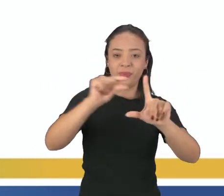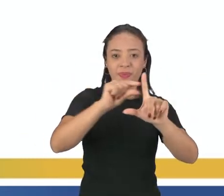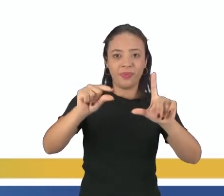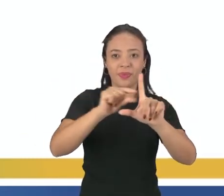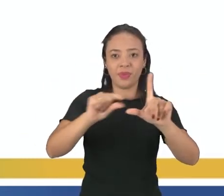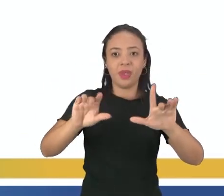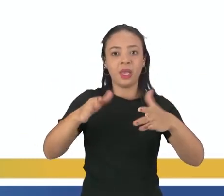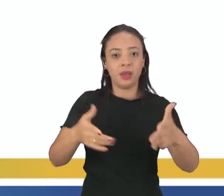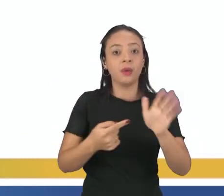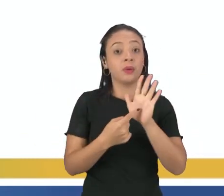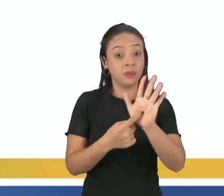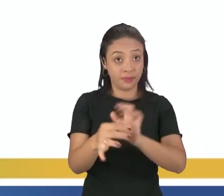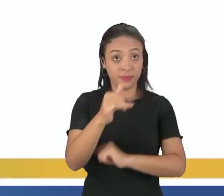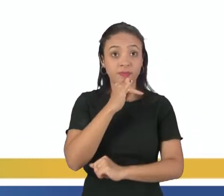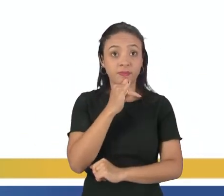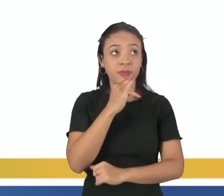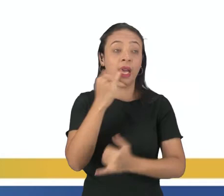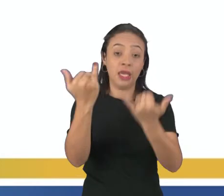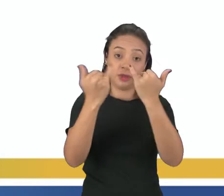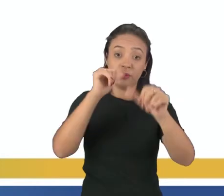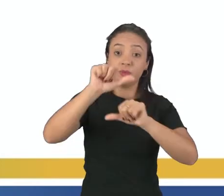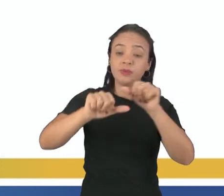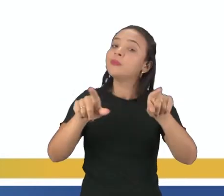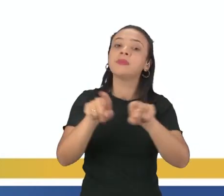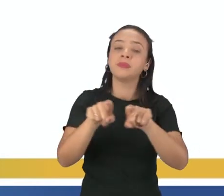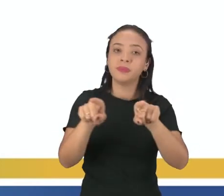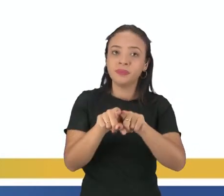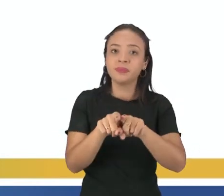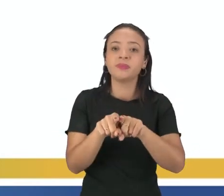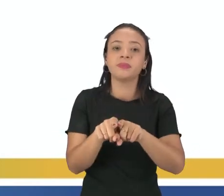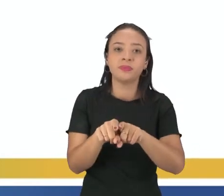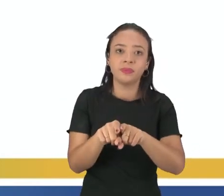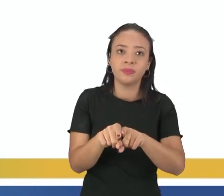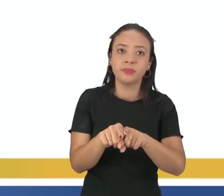nesse caso, as informações mudam.